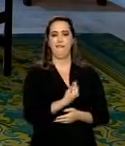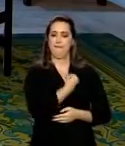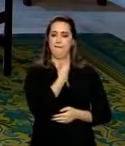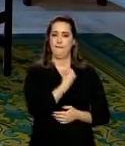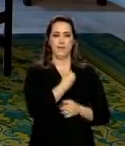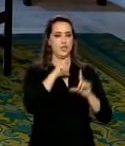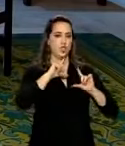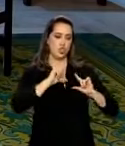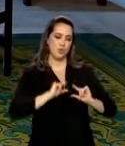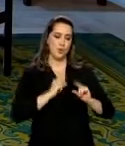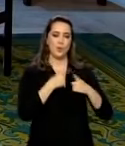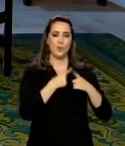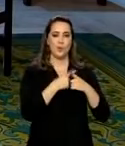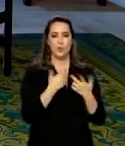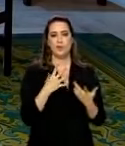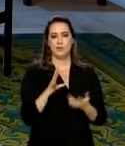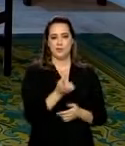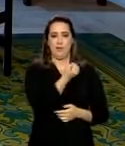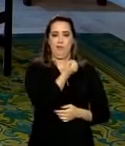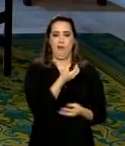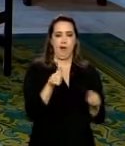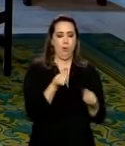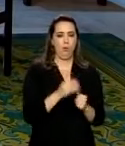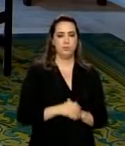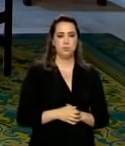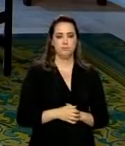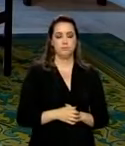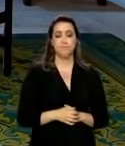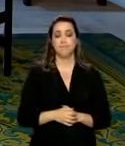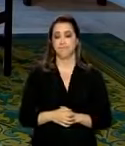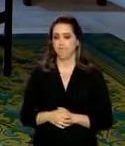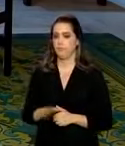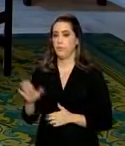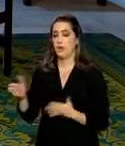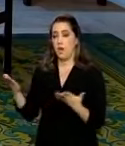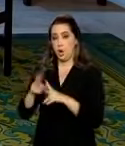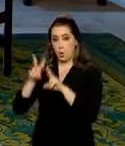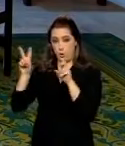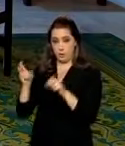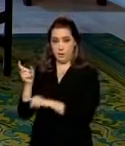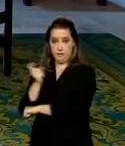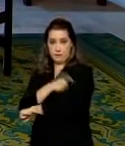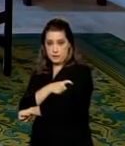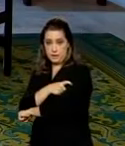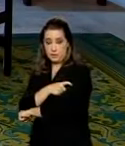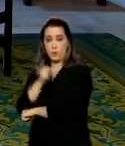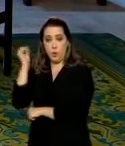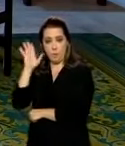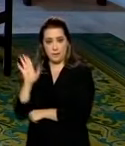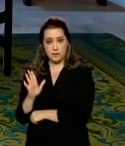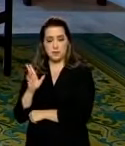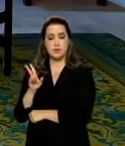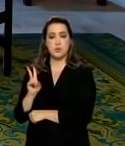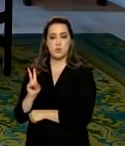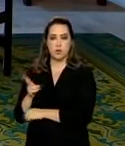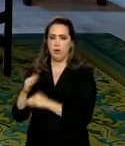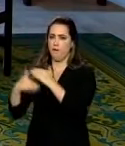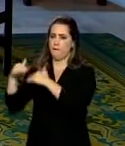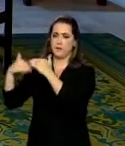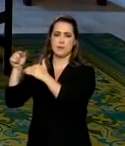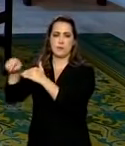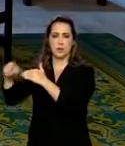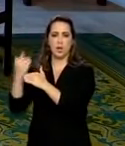é salvar vidas. Agora, falando sobre vacina, presidente, o Brasil vem se consolidando como um dos países que mais vacinam no mundo e o senhor